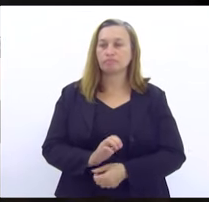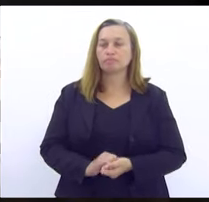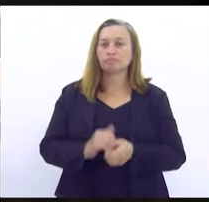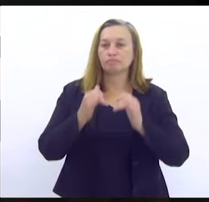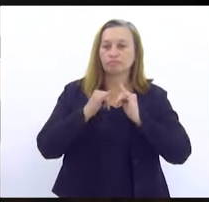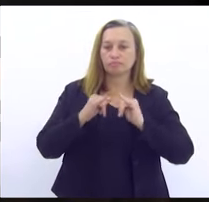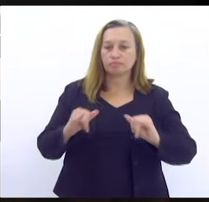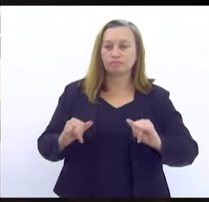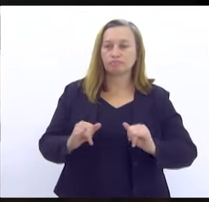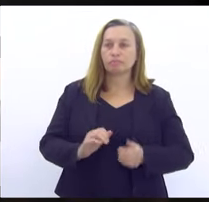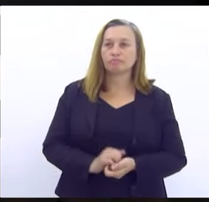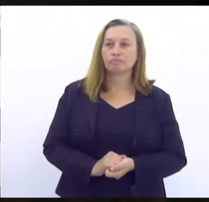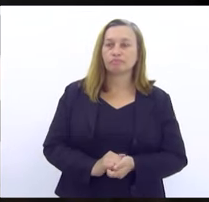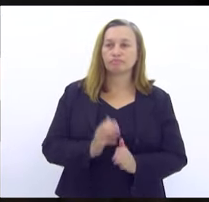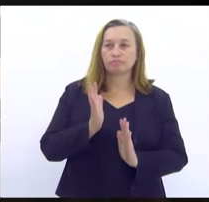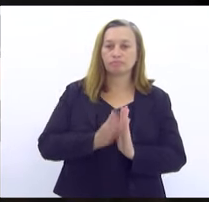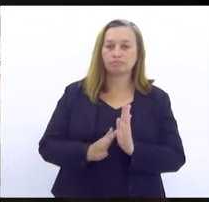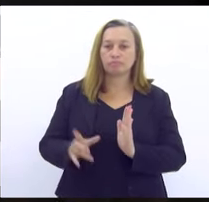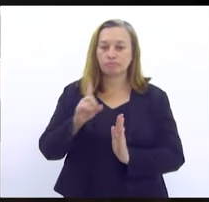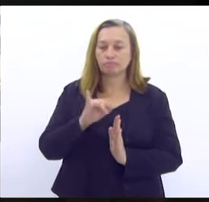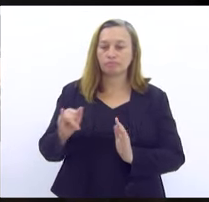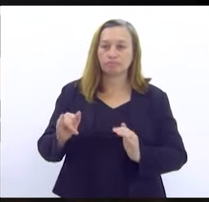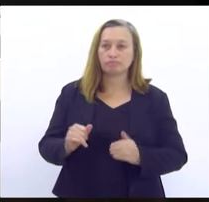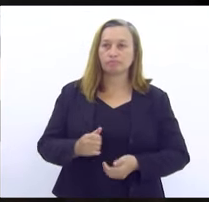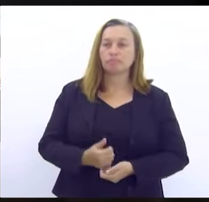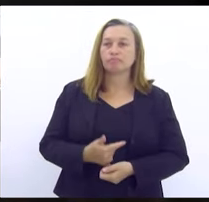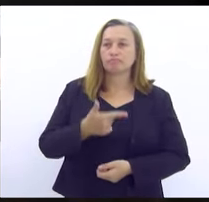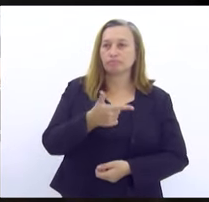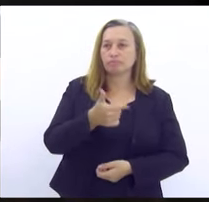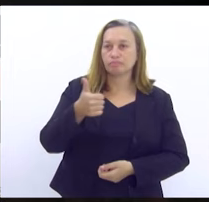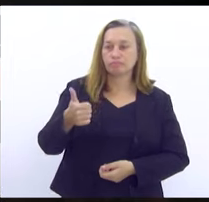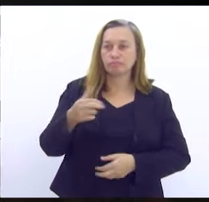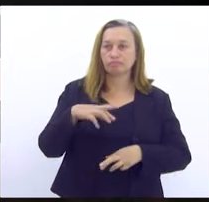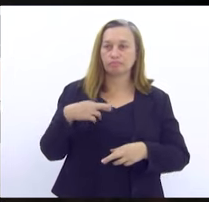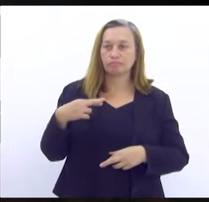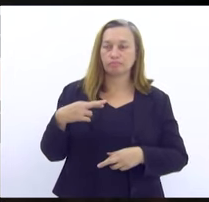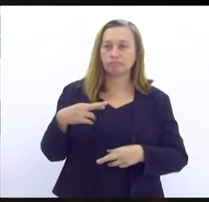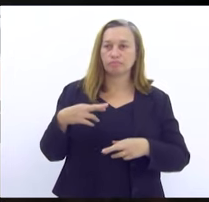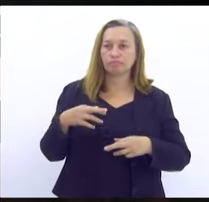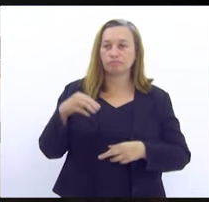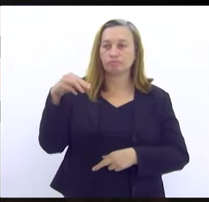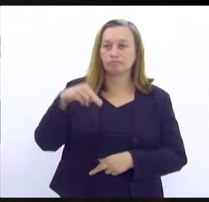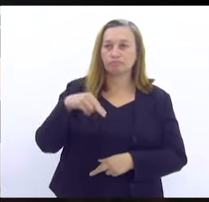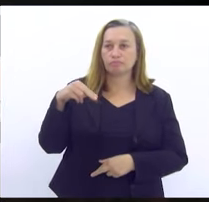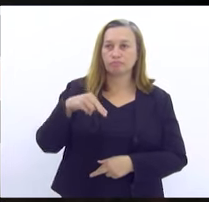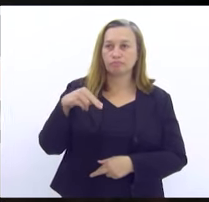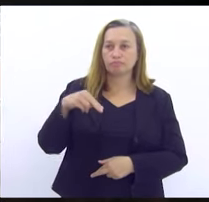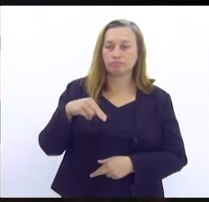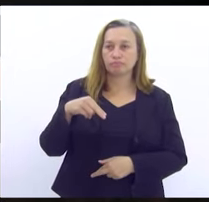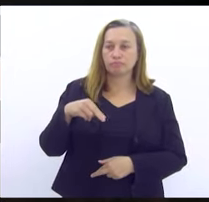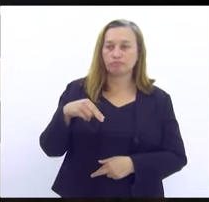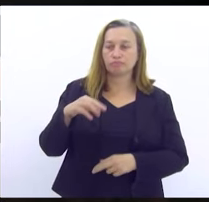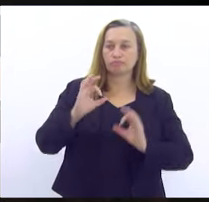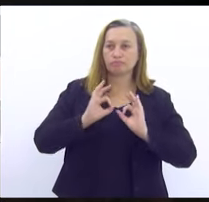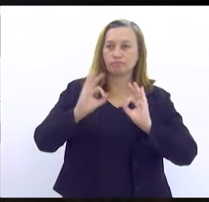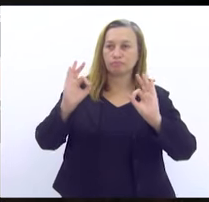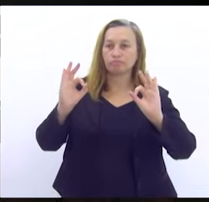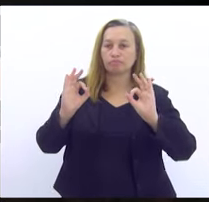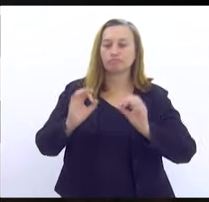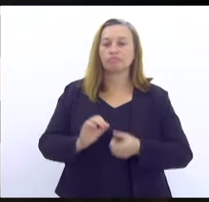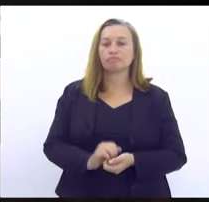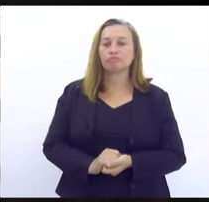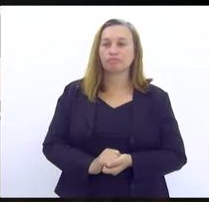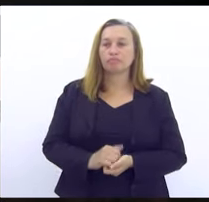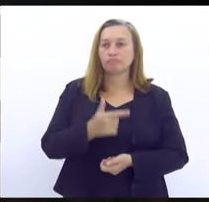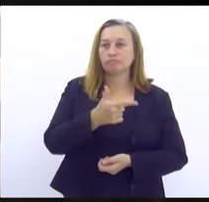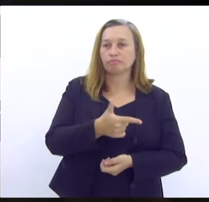Anuncio. Ordem do dia, sessão extraordinária número 28 de novembro de ordinária do dia 28